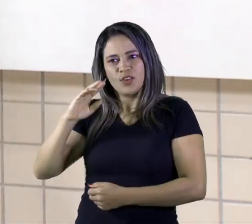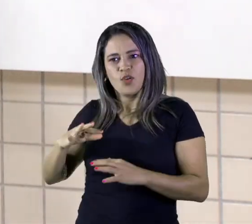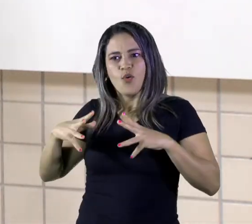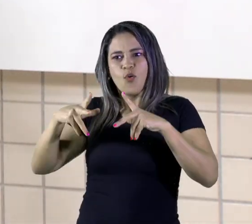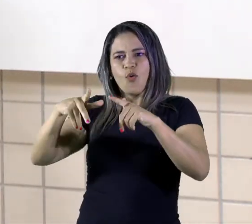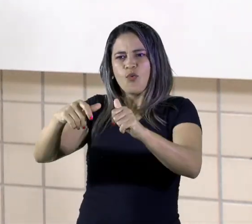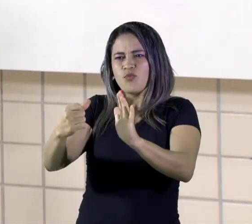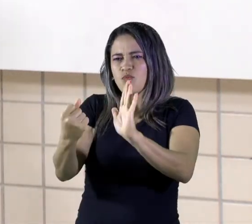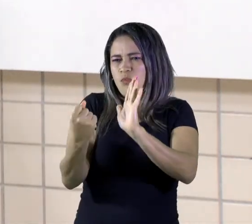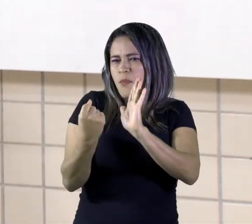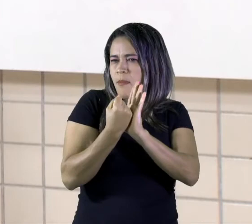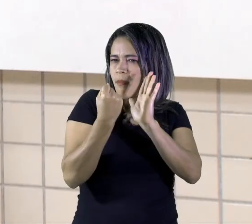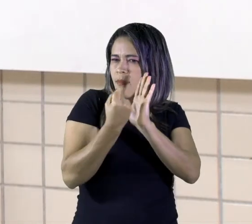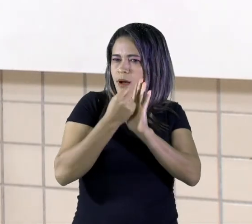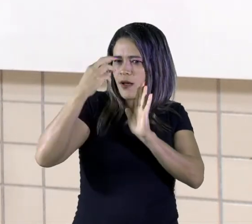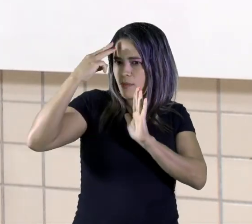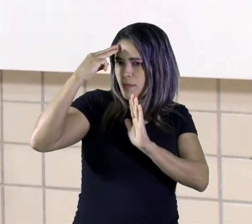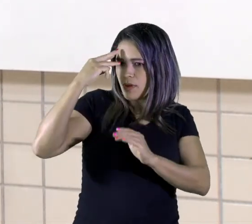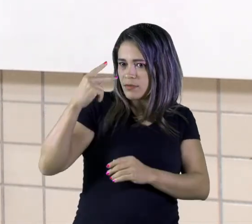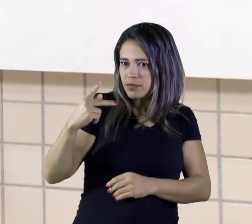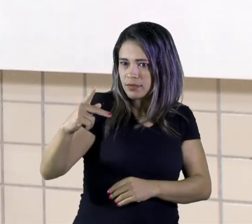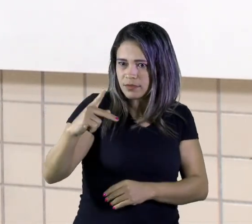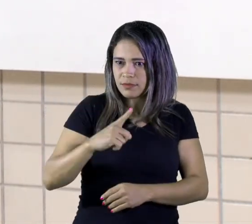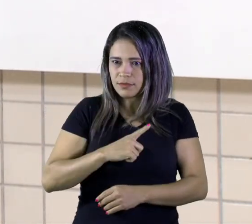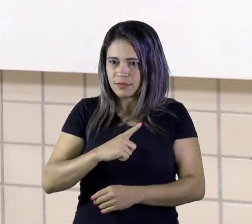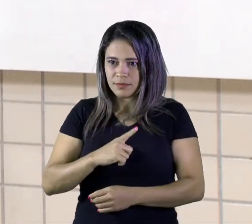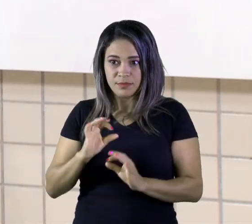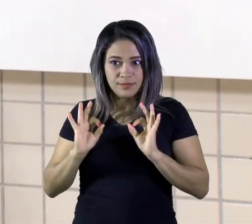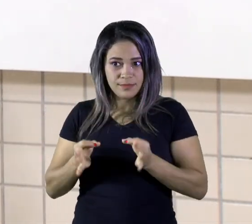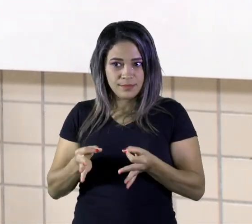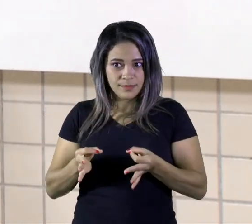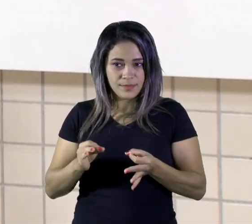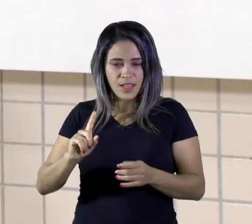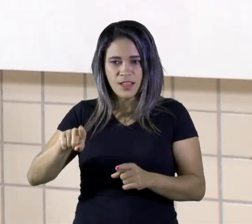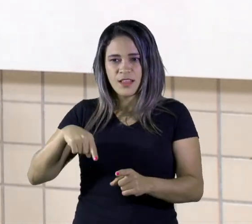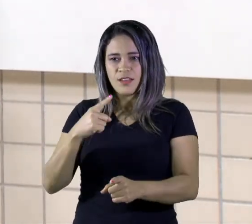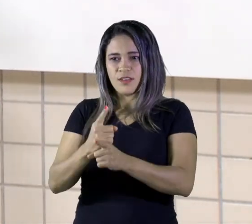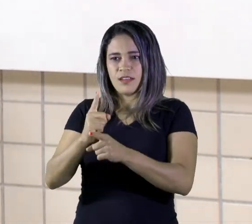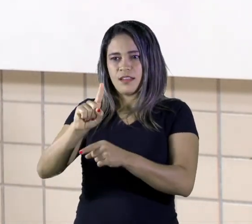de memória que você tem, certo? Nos